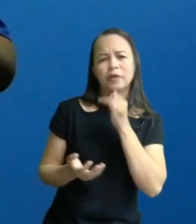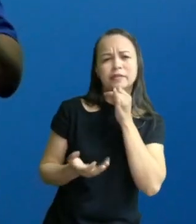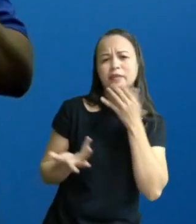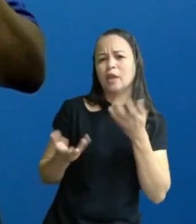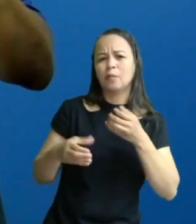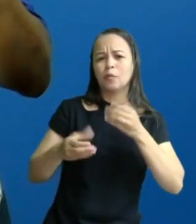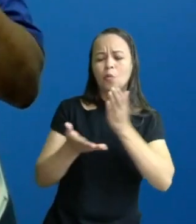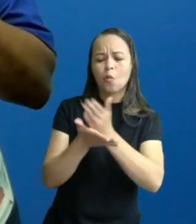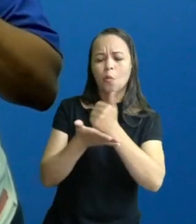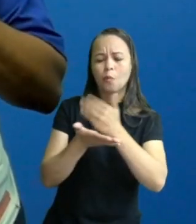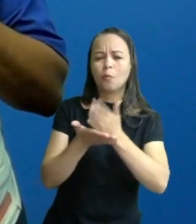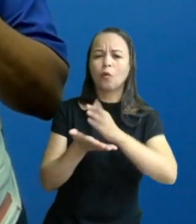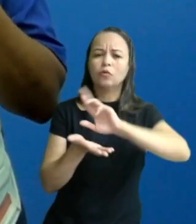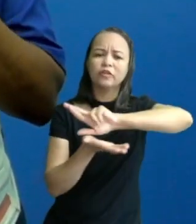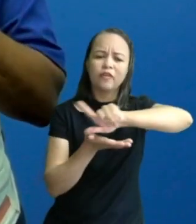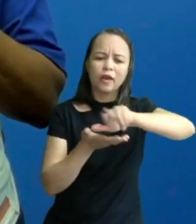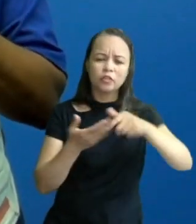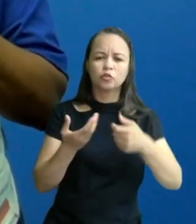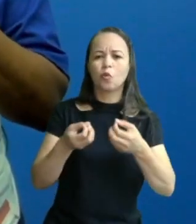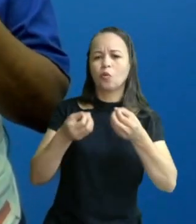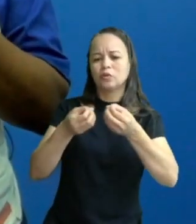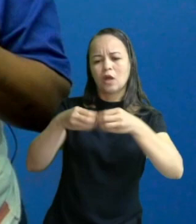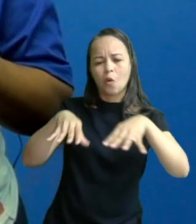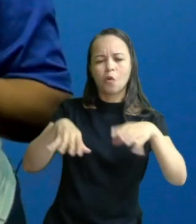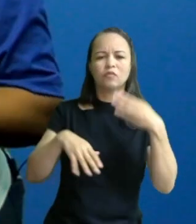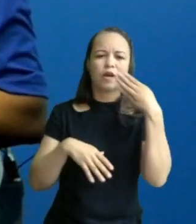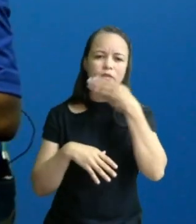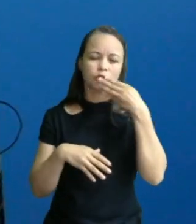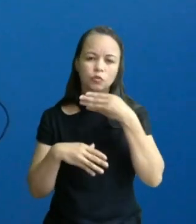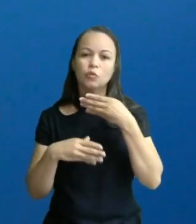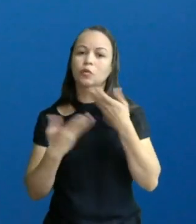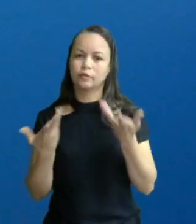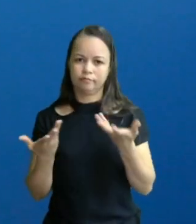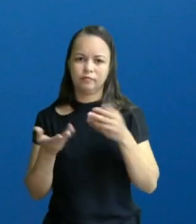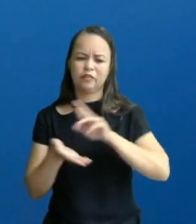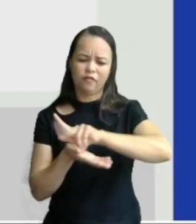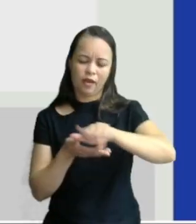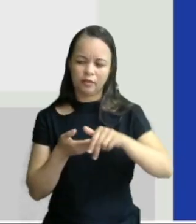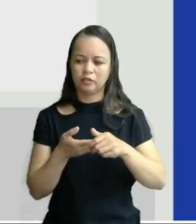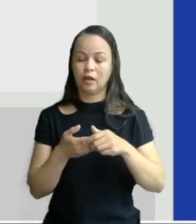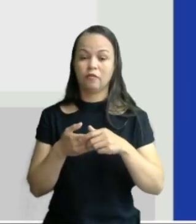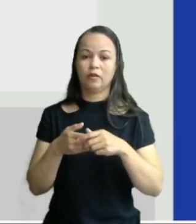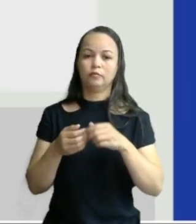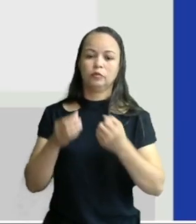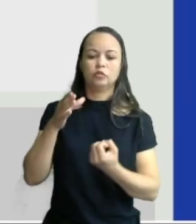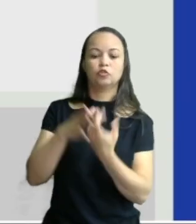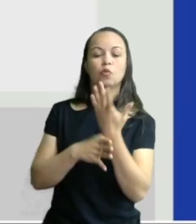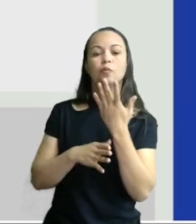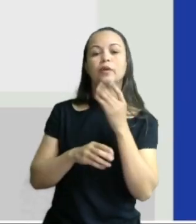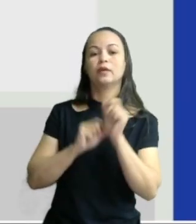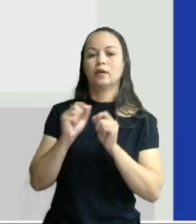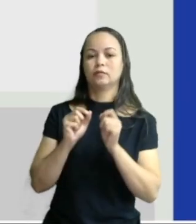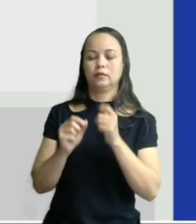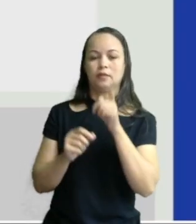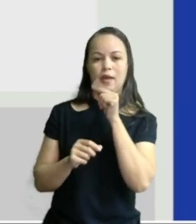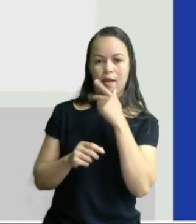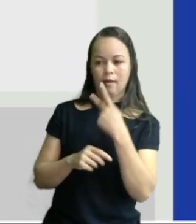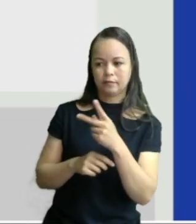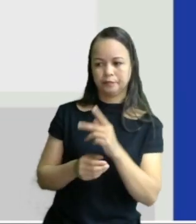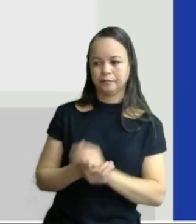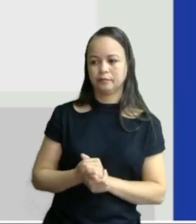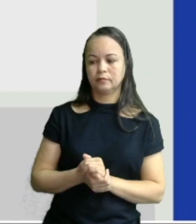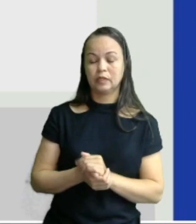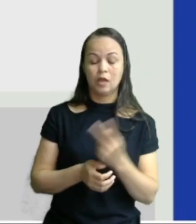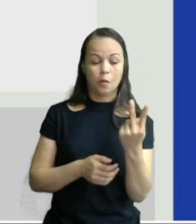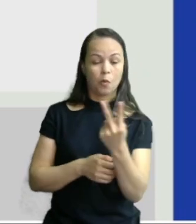ovo, né? E aí a gente vai descobrir a composição da água. Vamos ver. A água é composta por